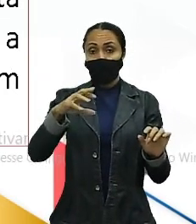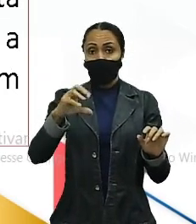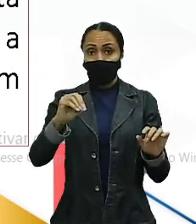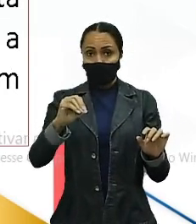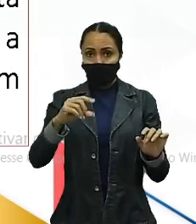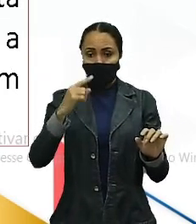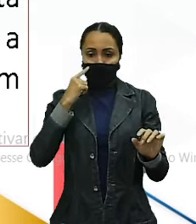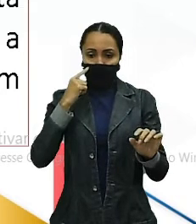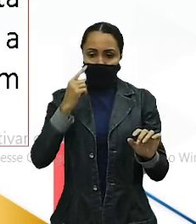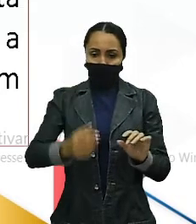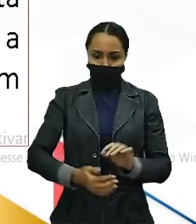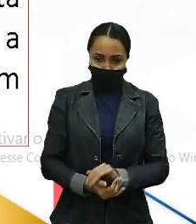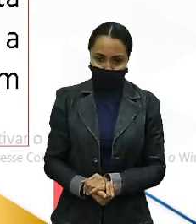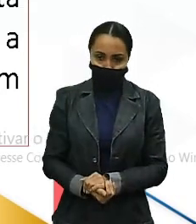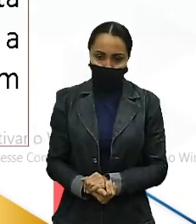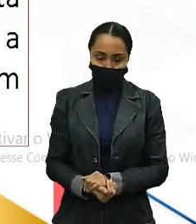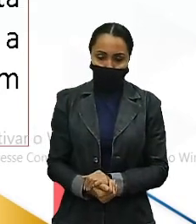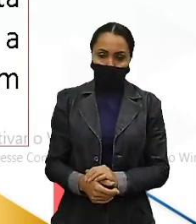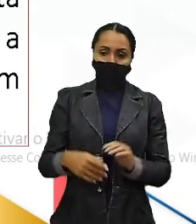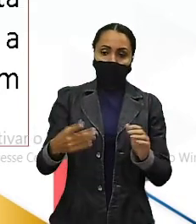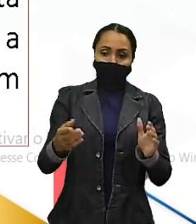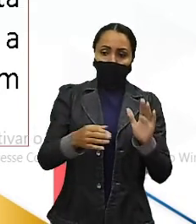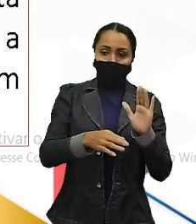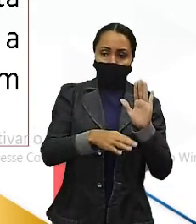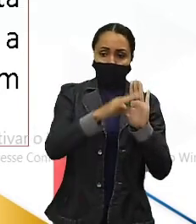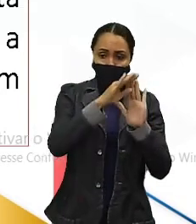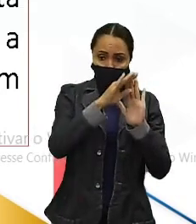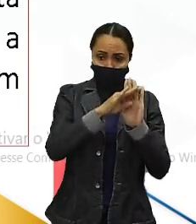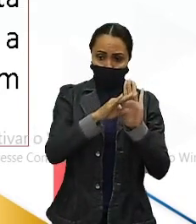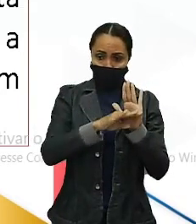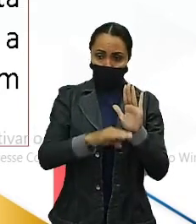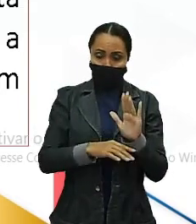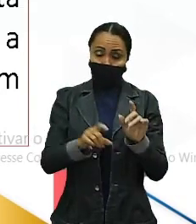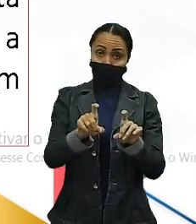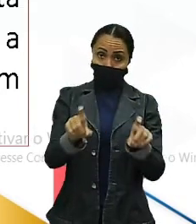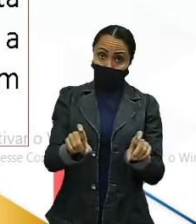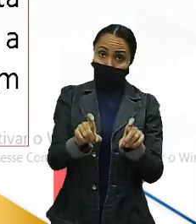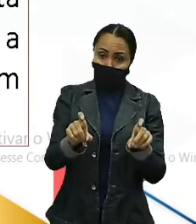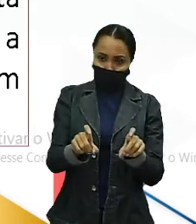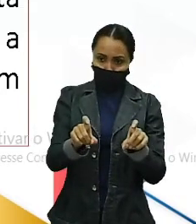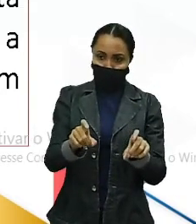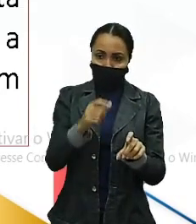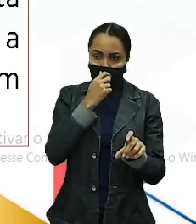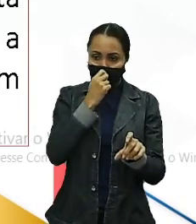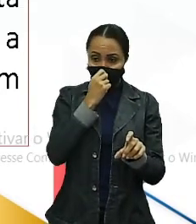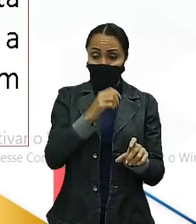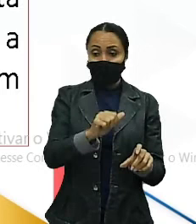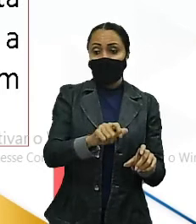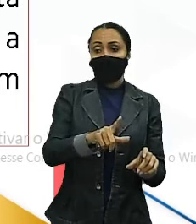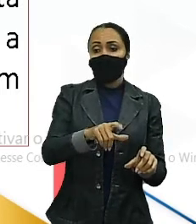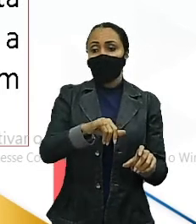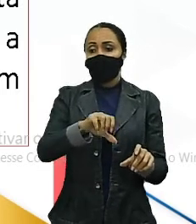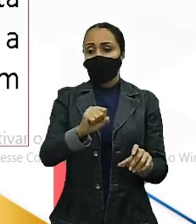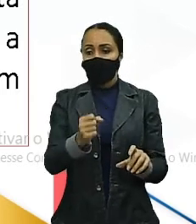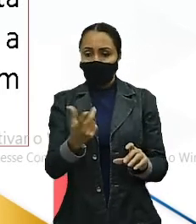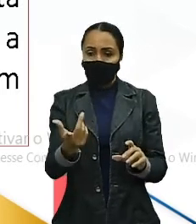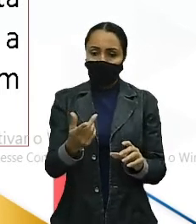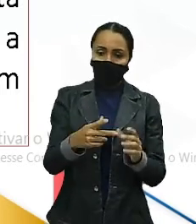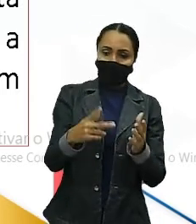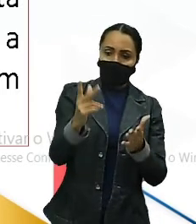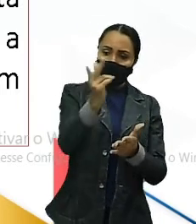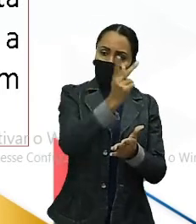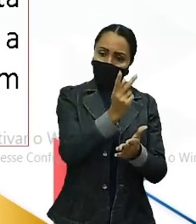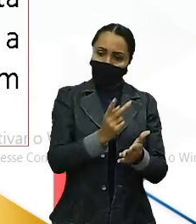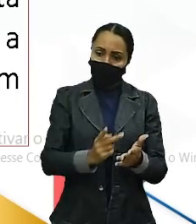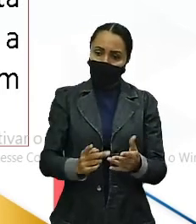das abscissas. Em um programa, e aí já resolvendo questão, ok? Em um programa de computador, Alisson construiu uma figura que é